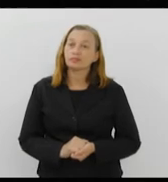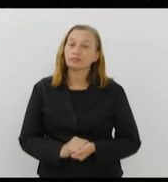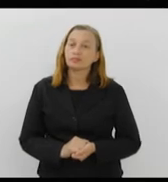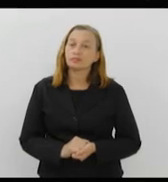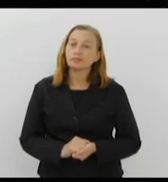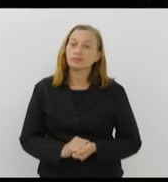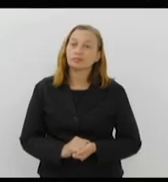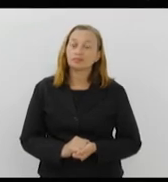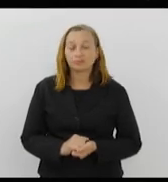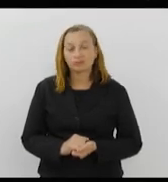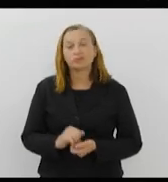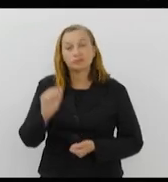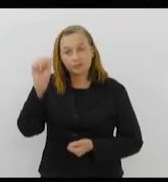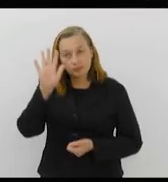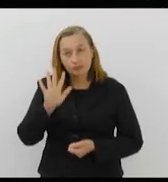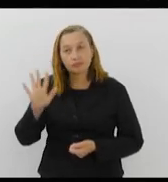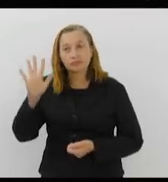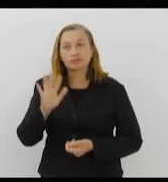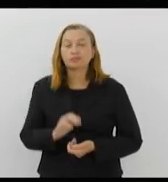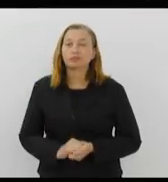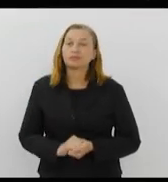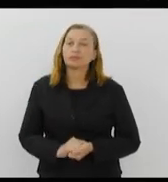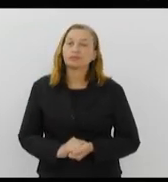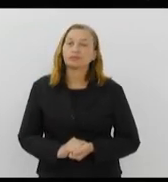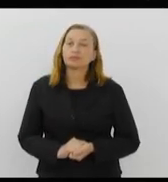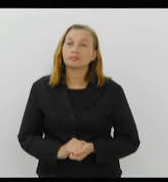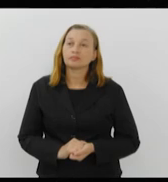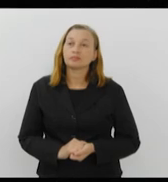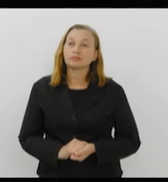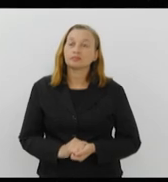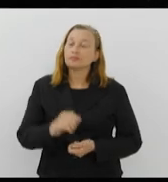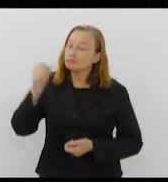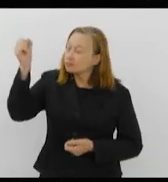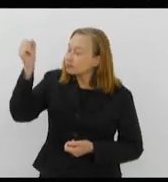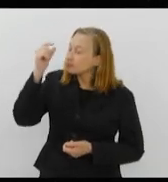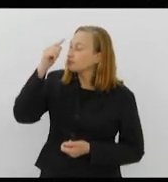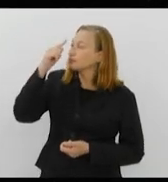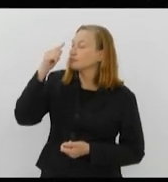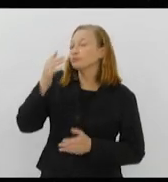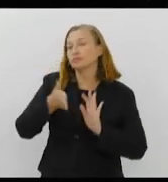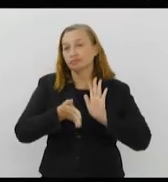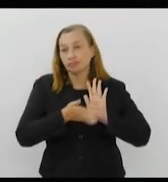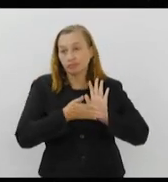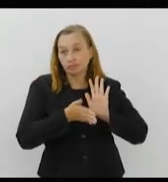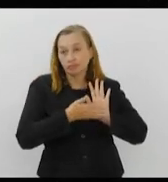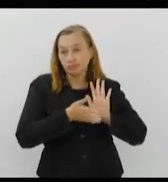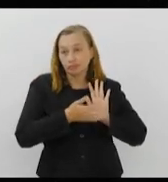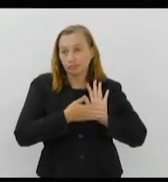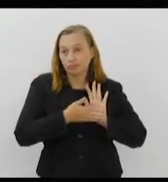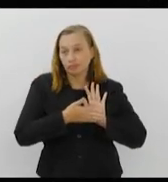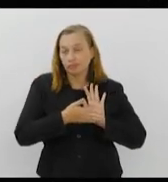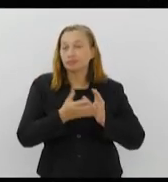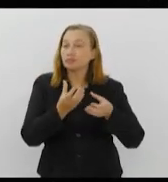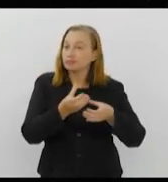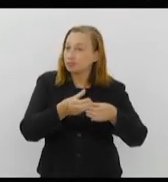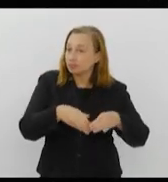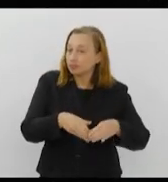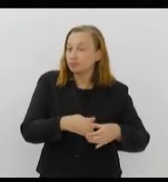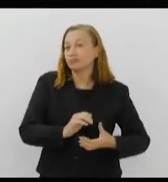em geral, mas que teve como inspiração proposta vindo dos